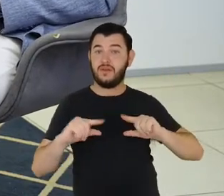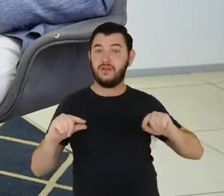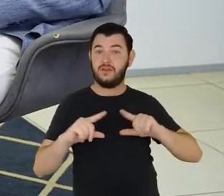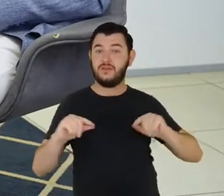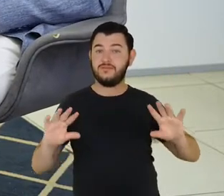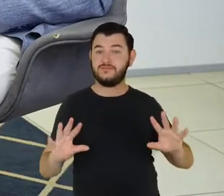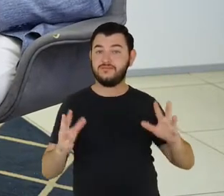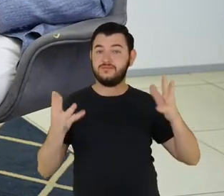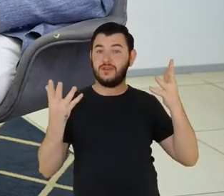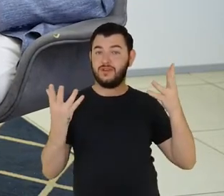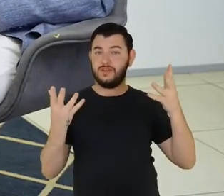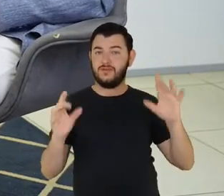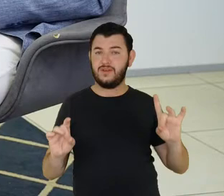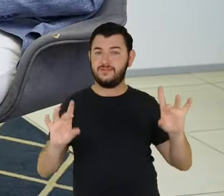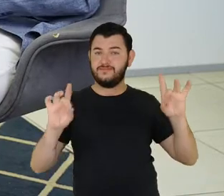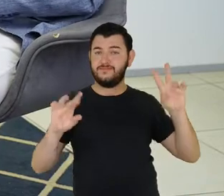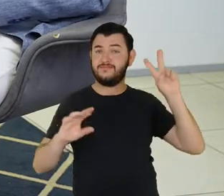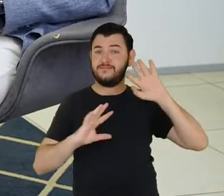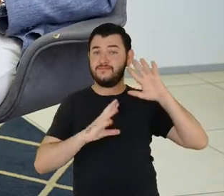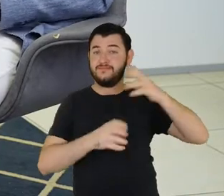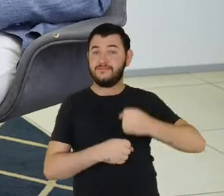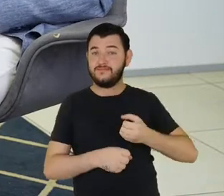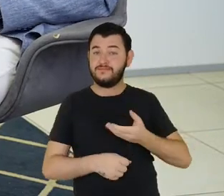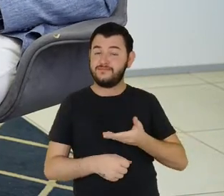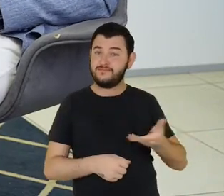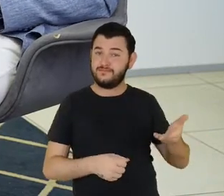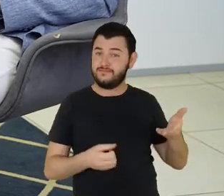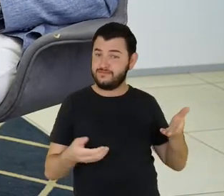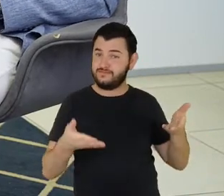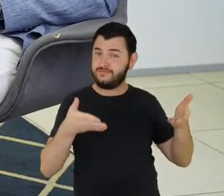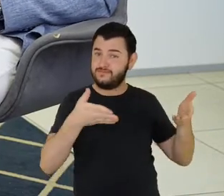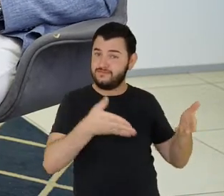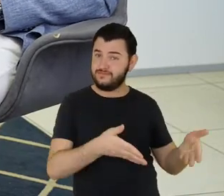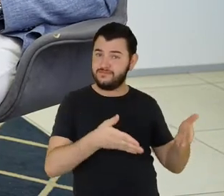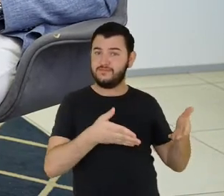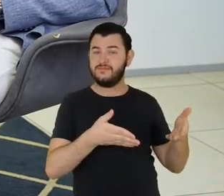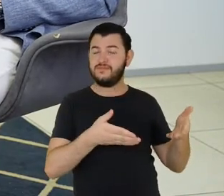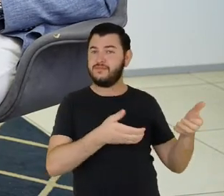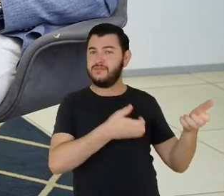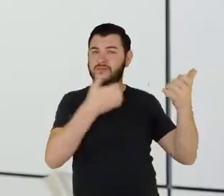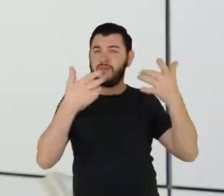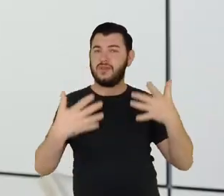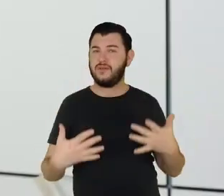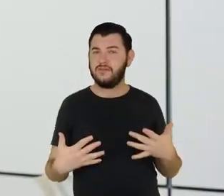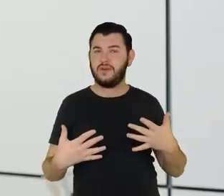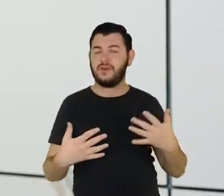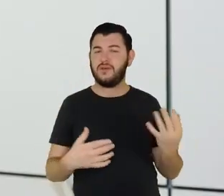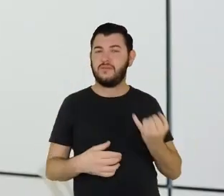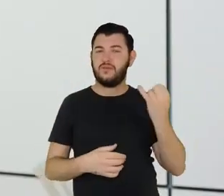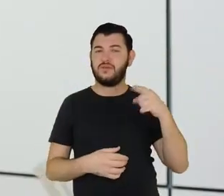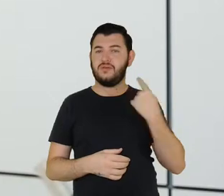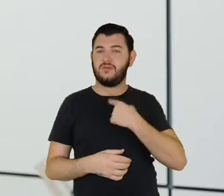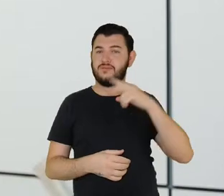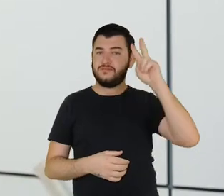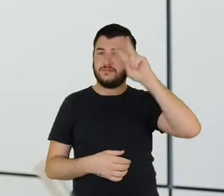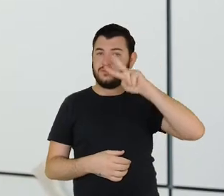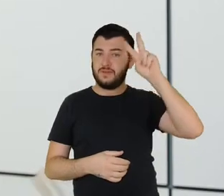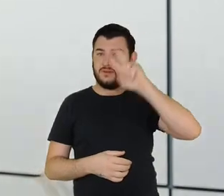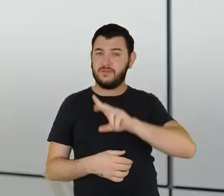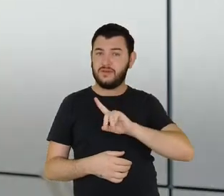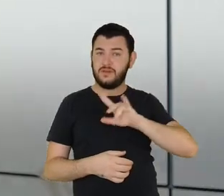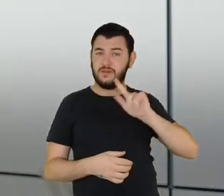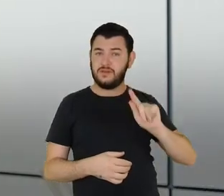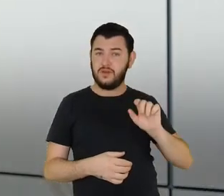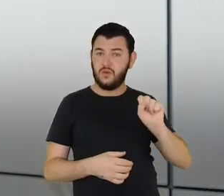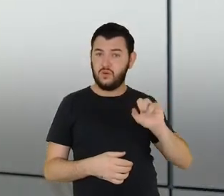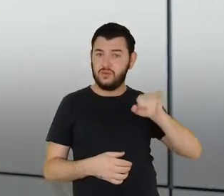participar disso e a importância também de ter lembrado dessa data também, né? Foi muito emocionante, né? Porque